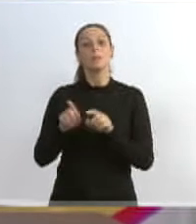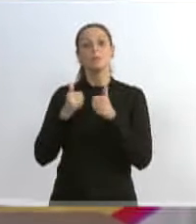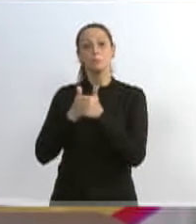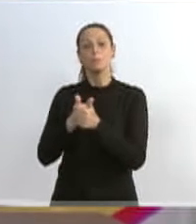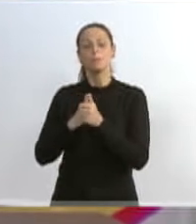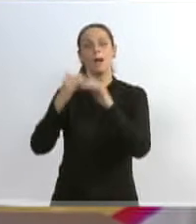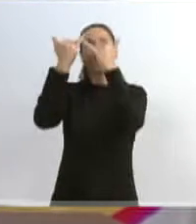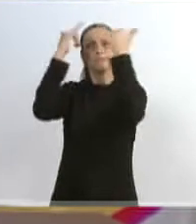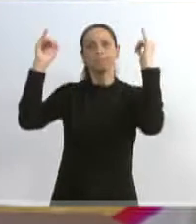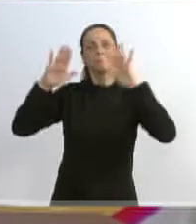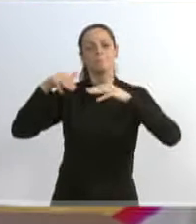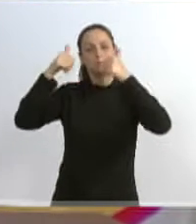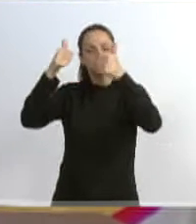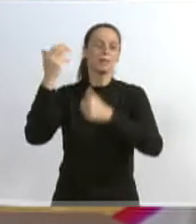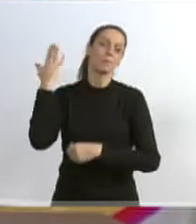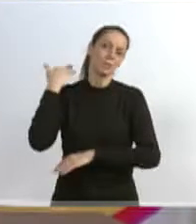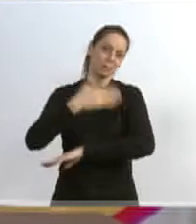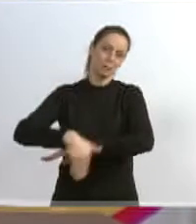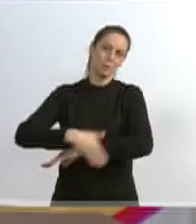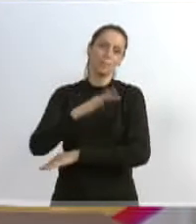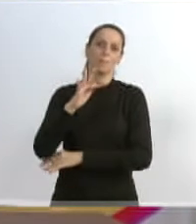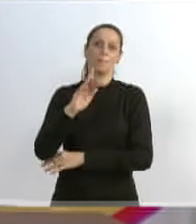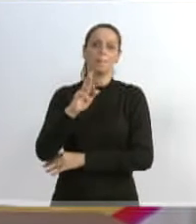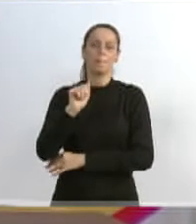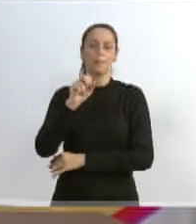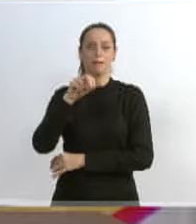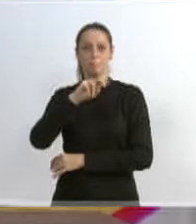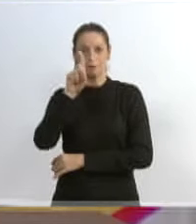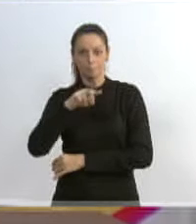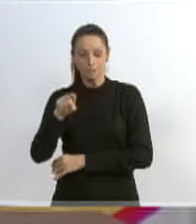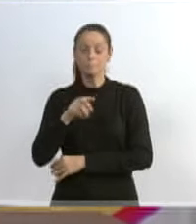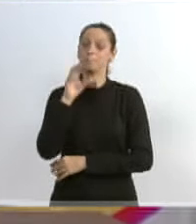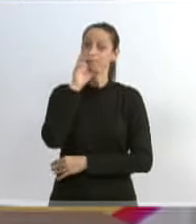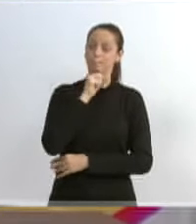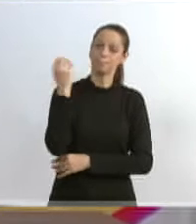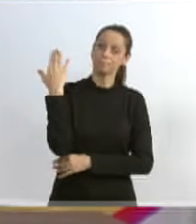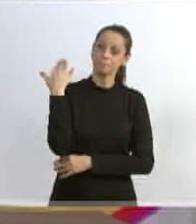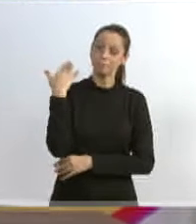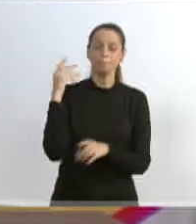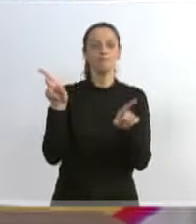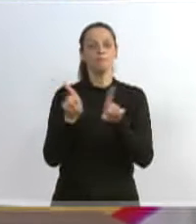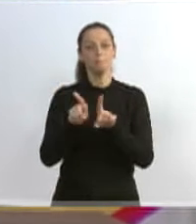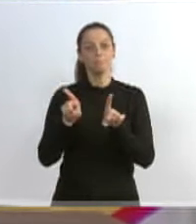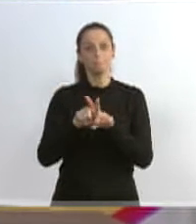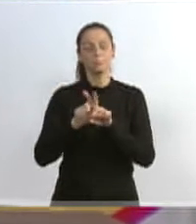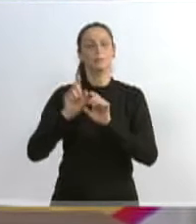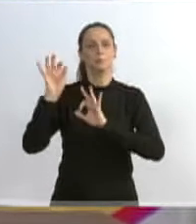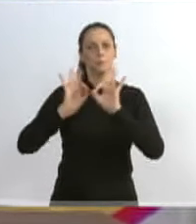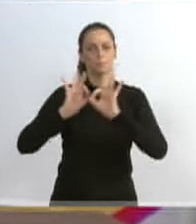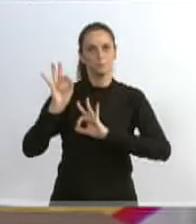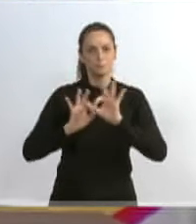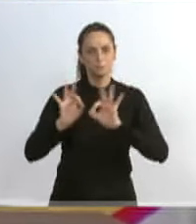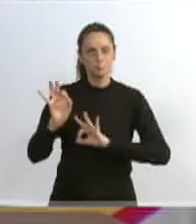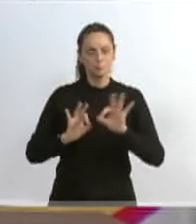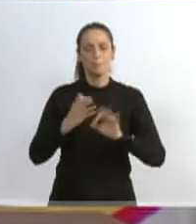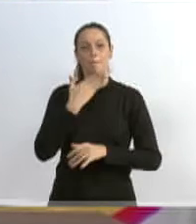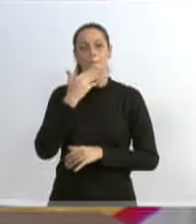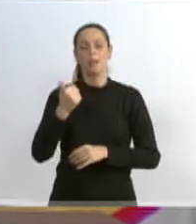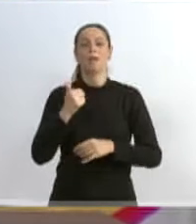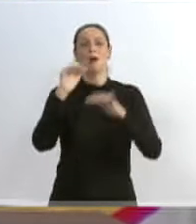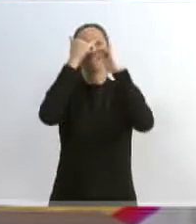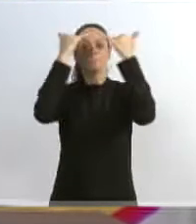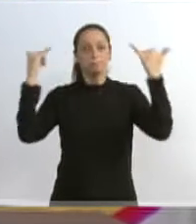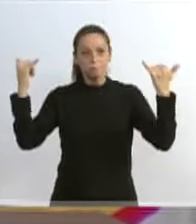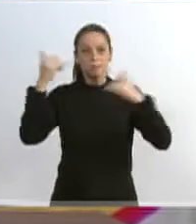que também havia indicado na rua franz muller executadas na semana que passou no último sábado também foi feita a readequação relocação da rede na rua franz mídia